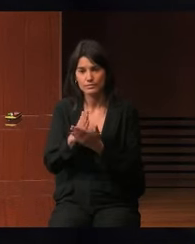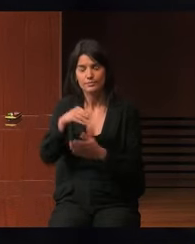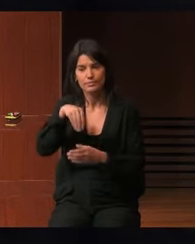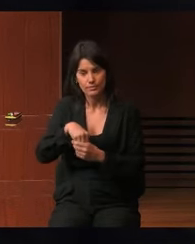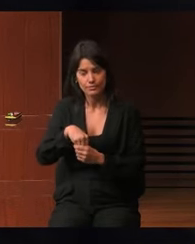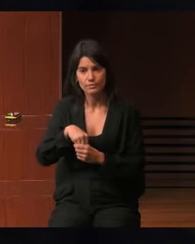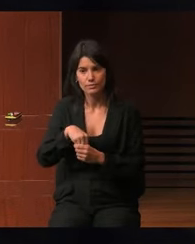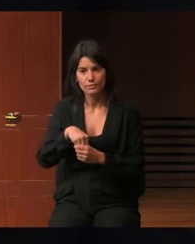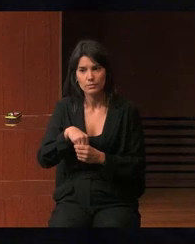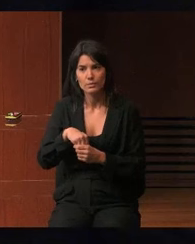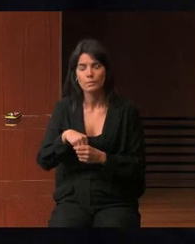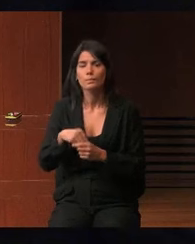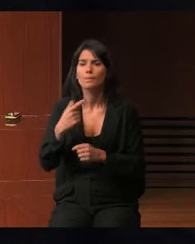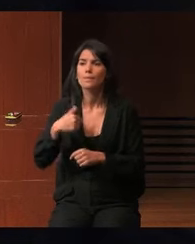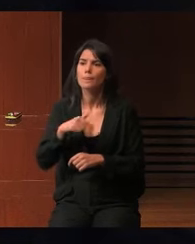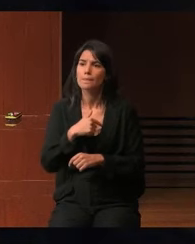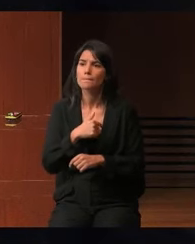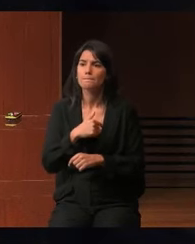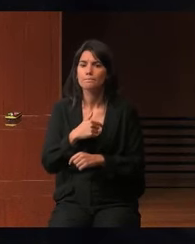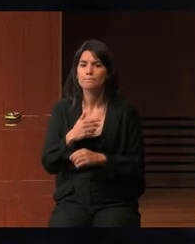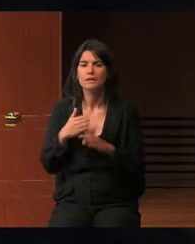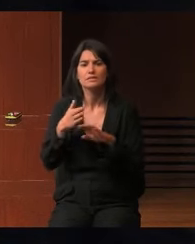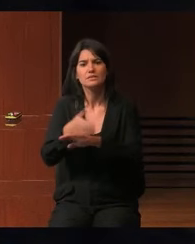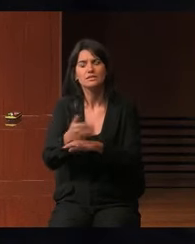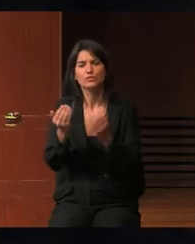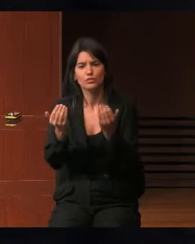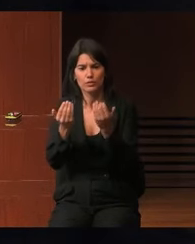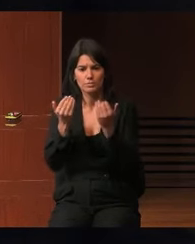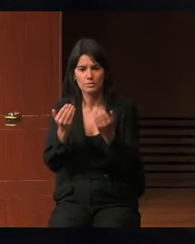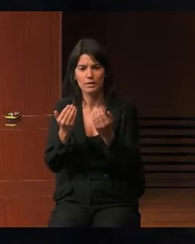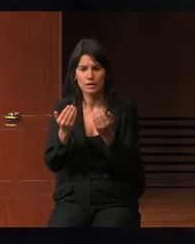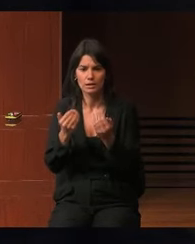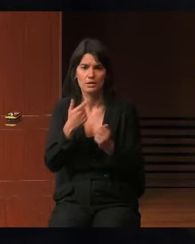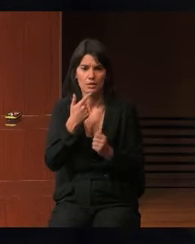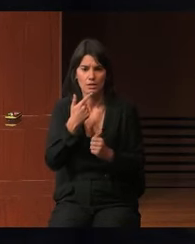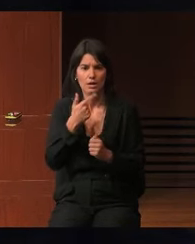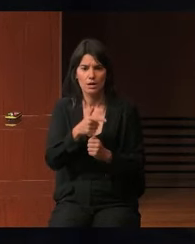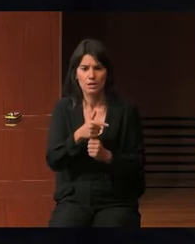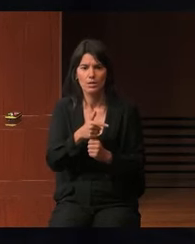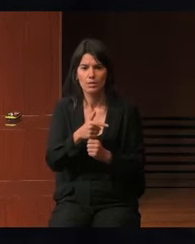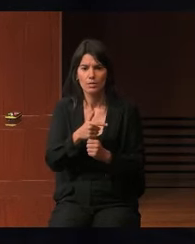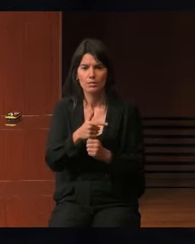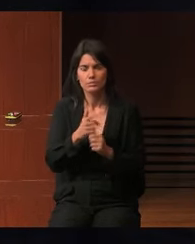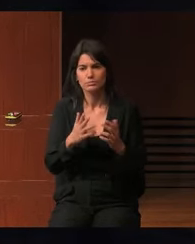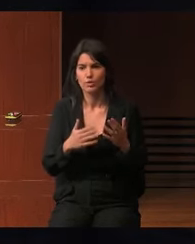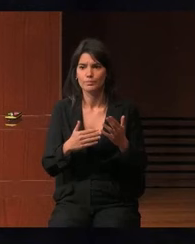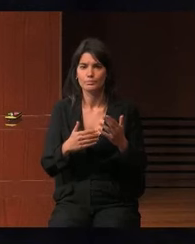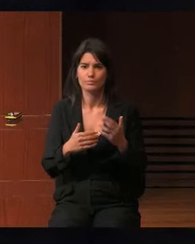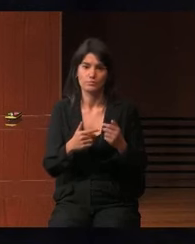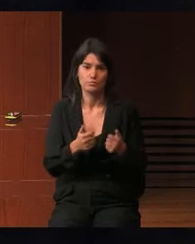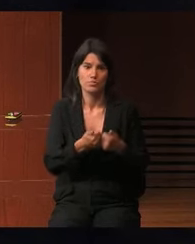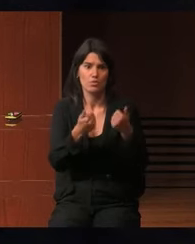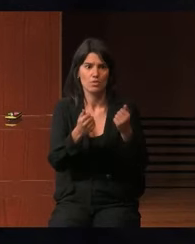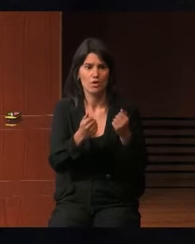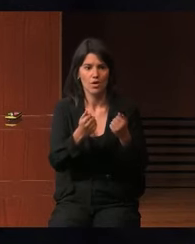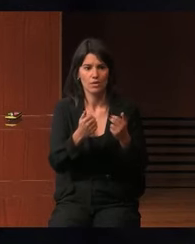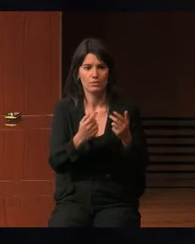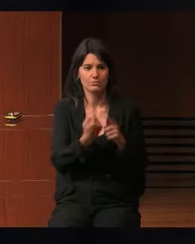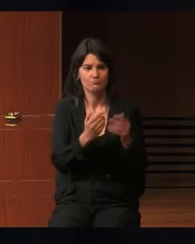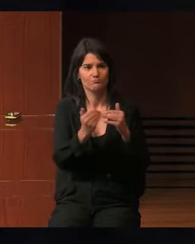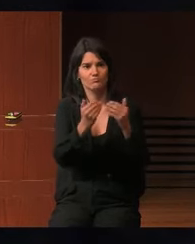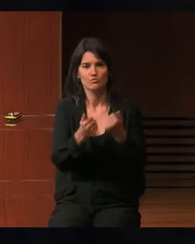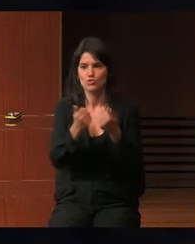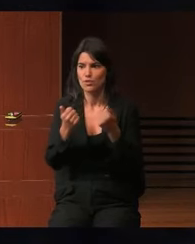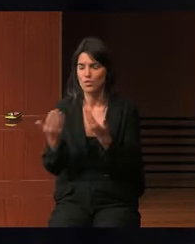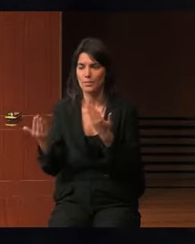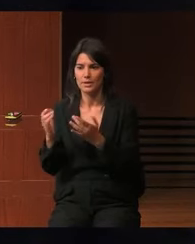escolas nós temos acesso à informação claramente muito mais, melhor construída do que na internet. No entanto,